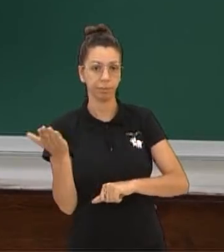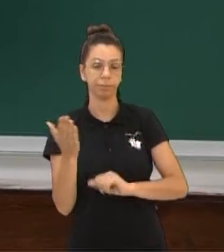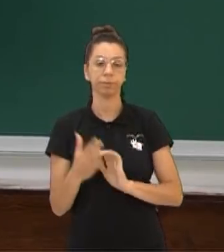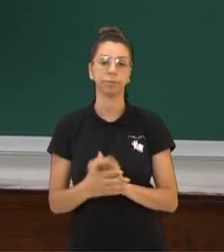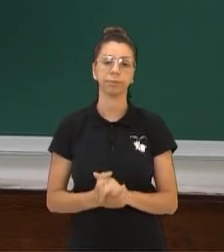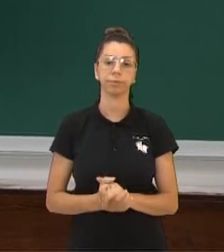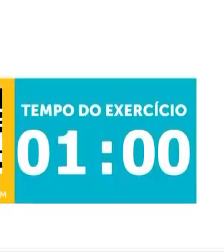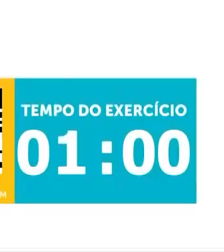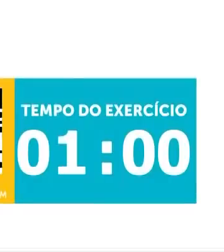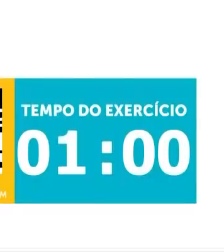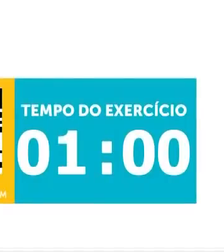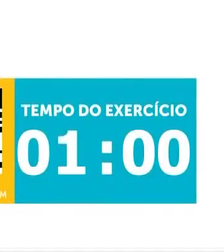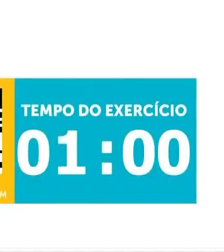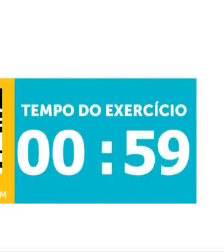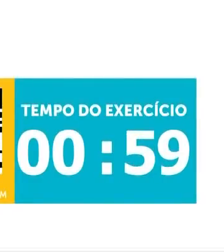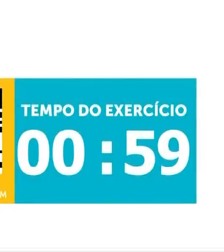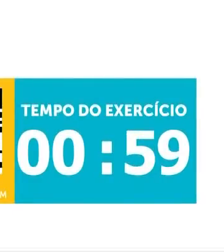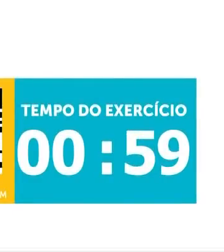responder.